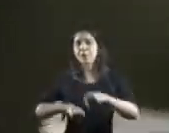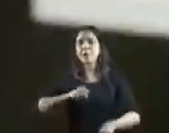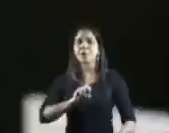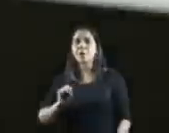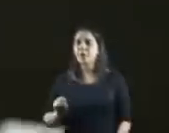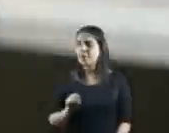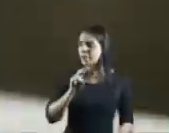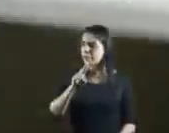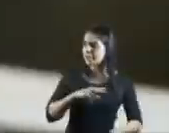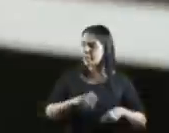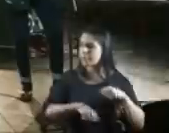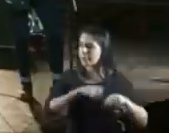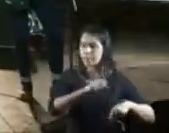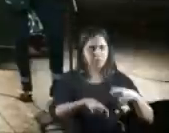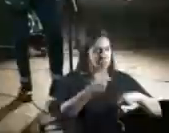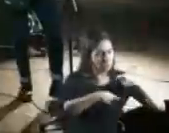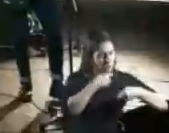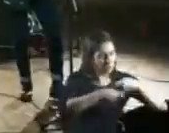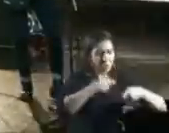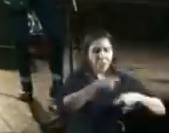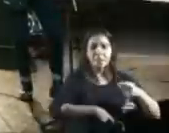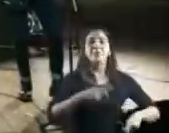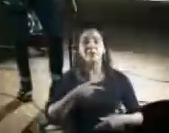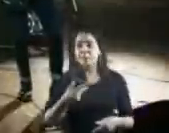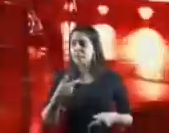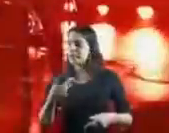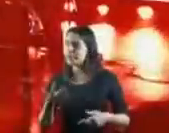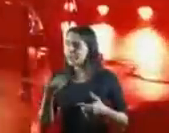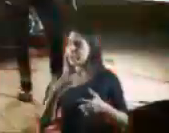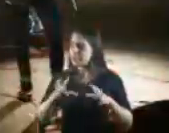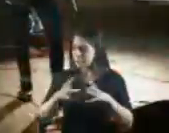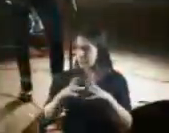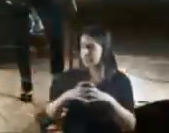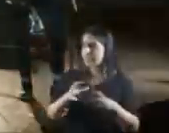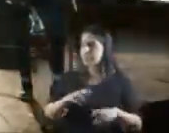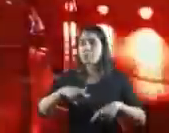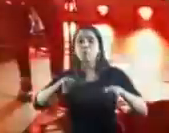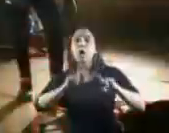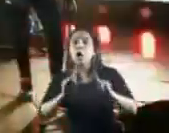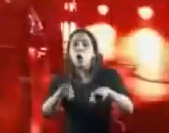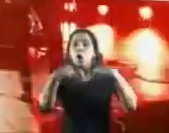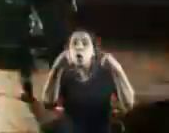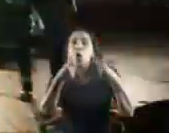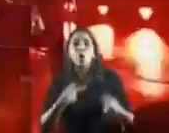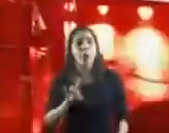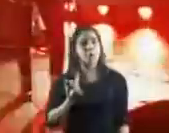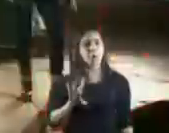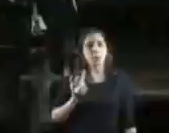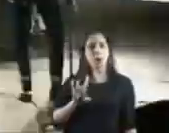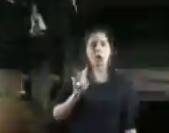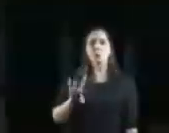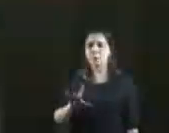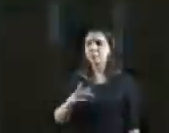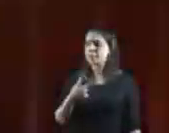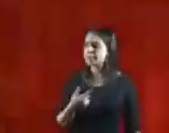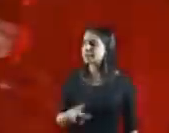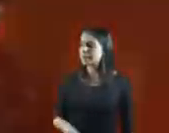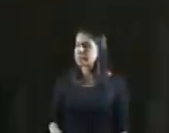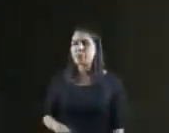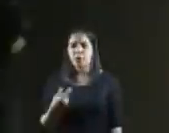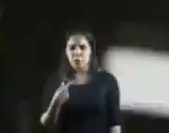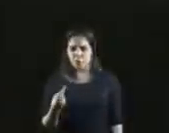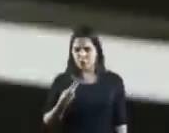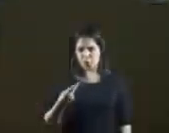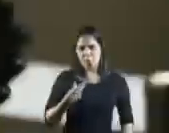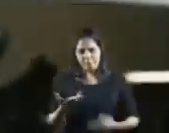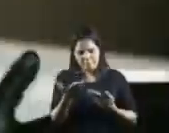sua tonquinha. Quero ver quem é capaz de calar nossa pacotinha. Mas preciso passar